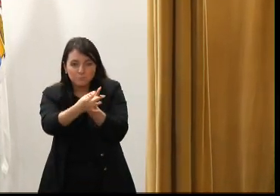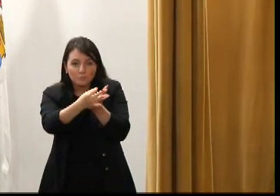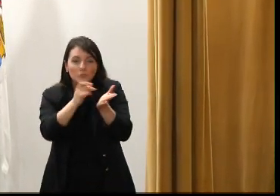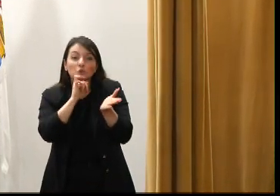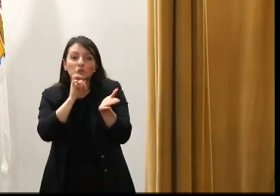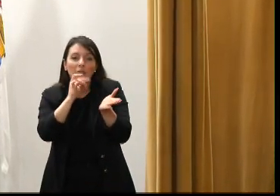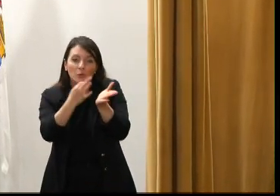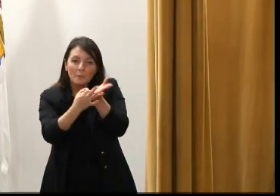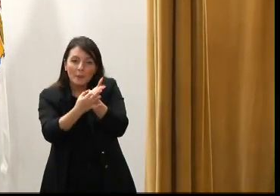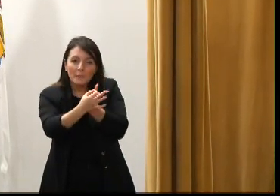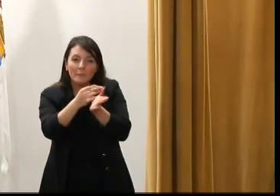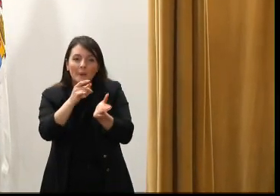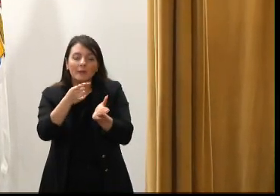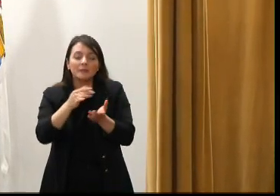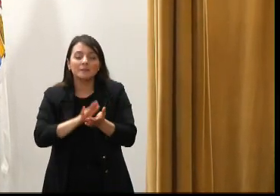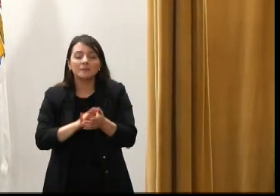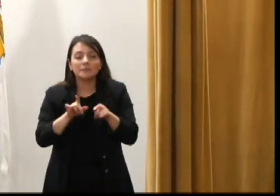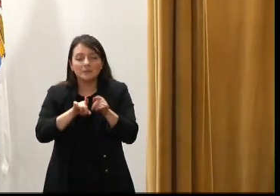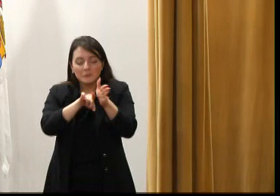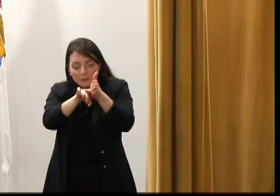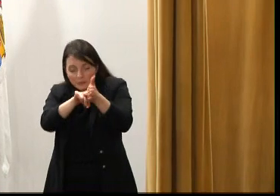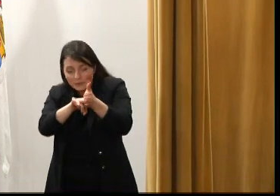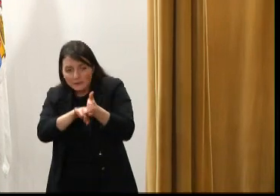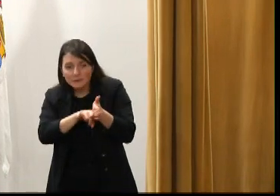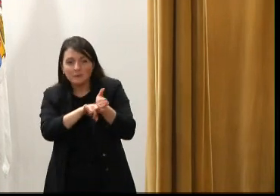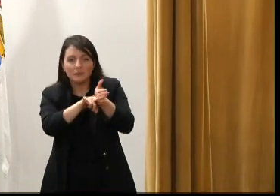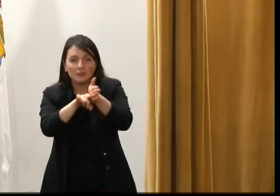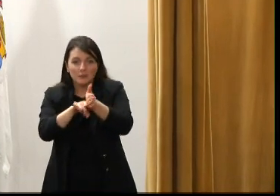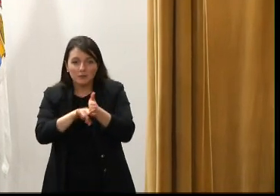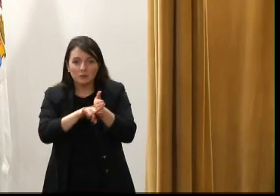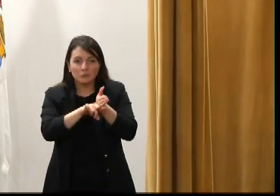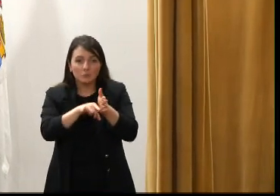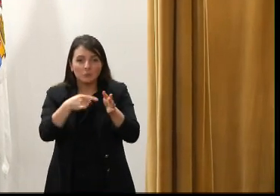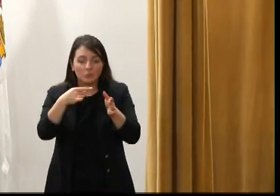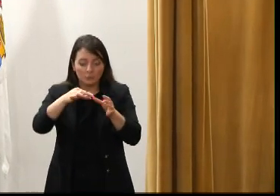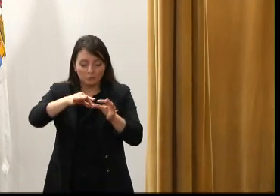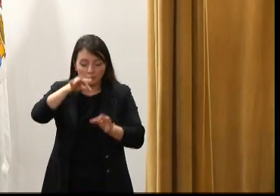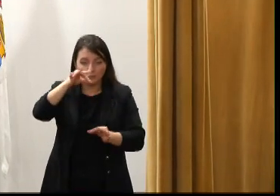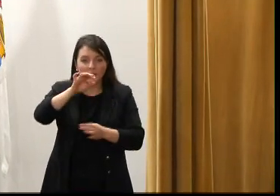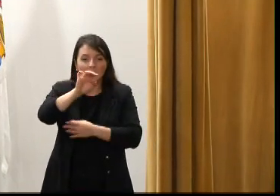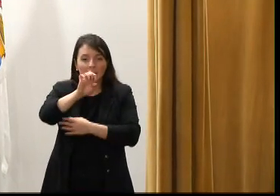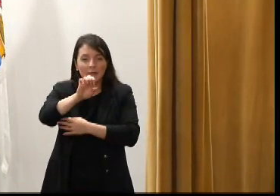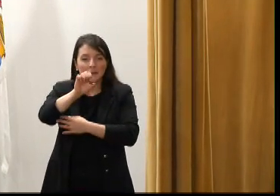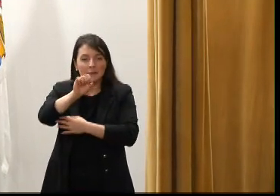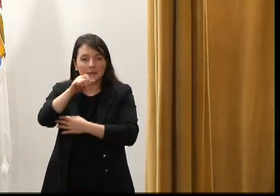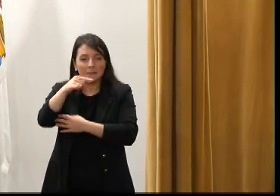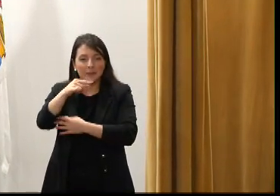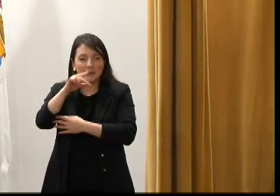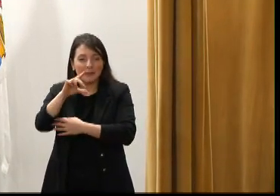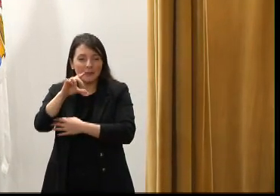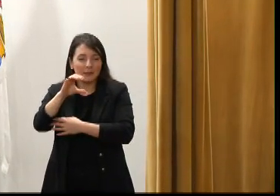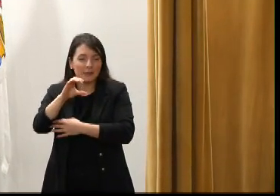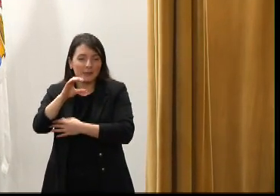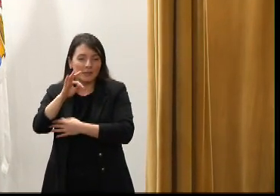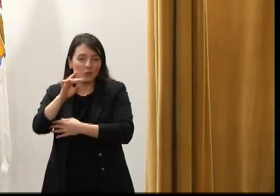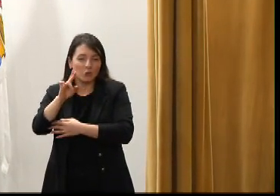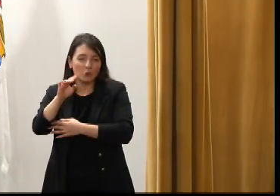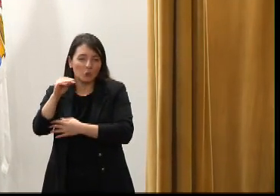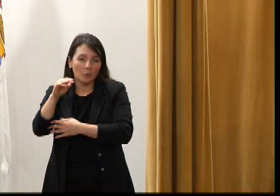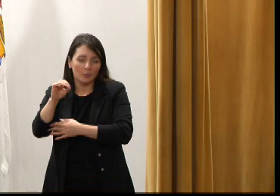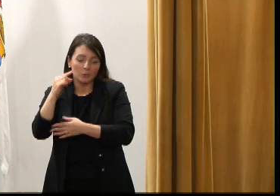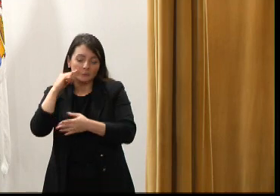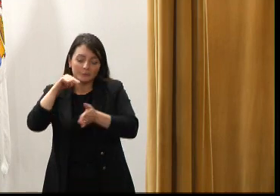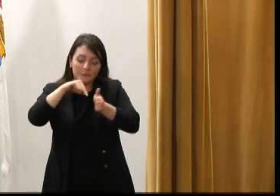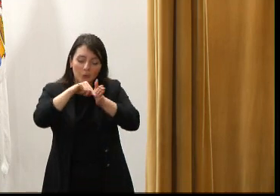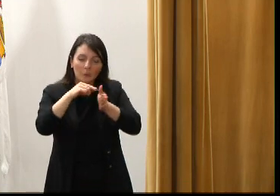ser analisadas através de equipamentos específicos, como o espectrômetro de massa. E existe uma relação, bom, através